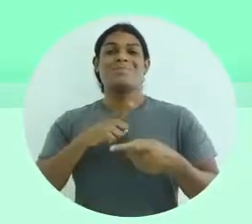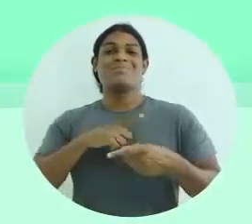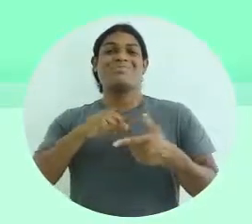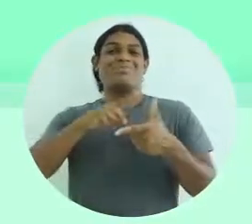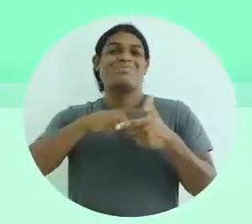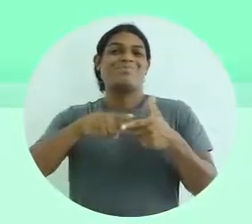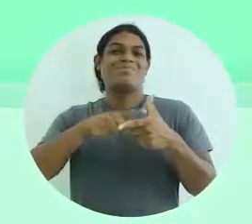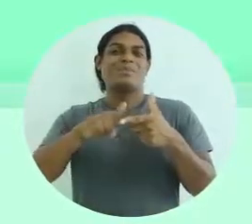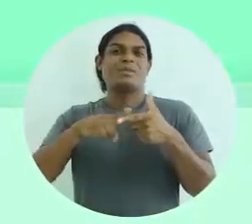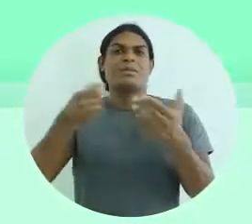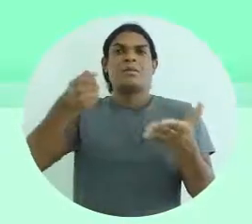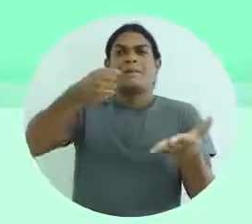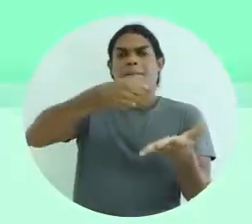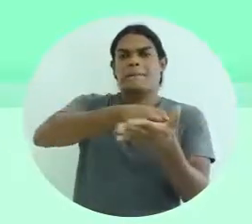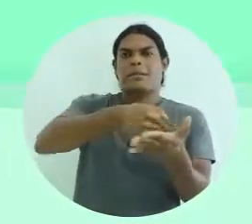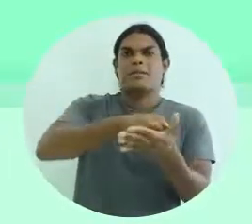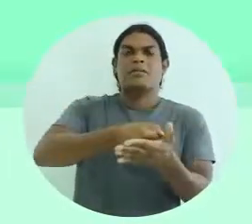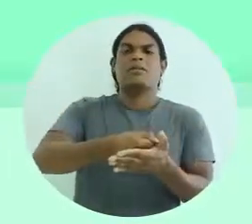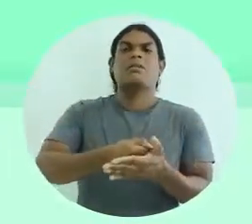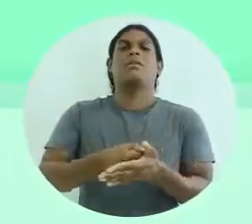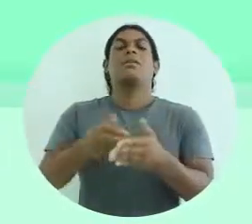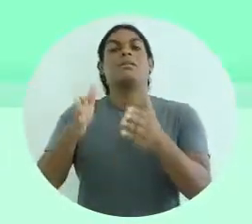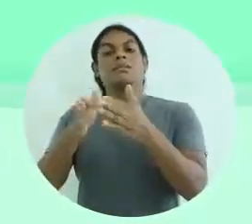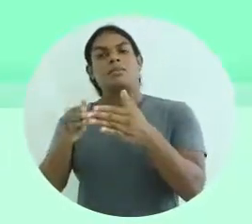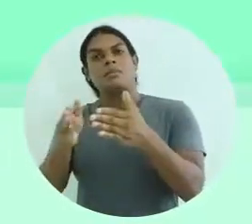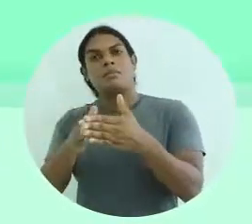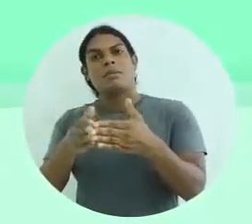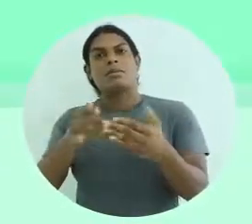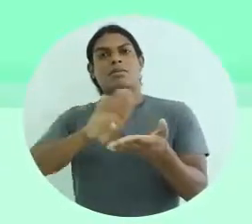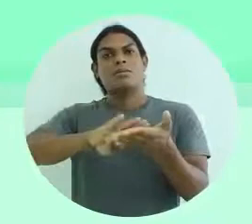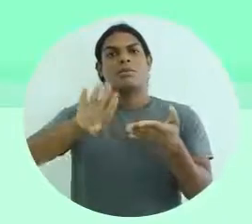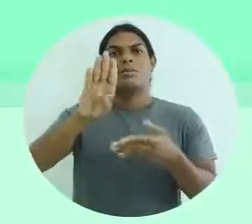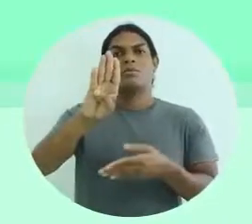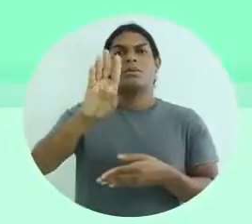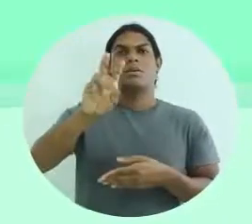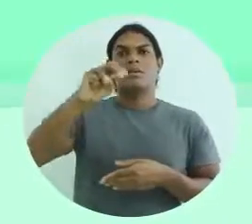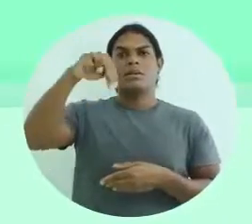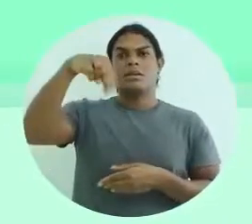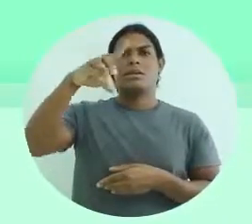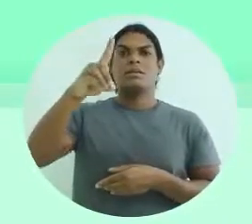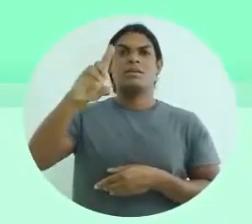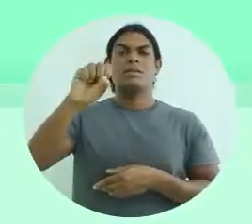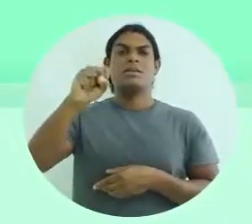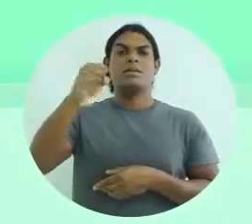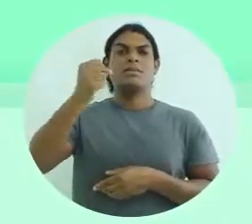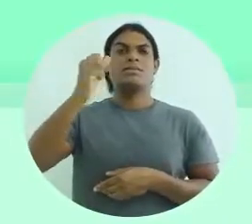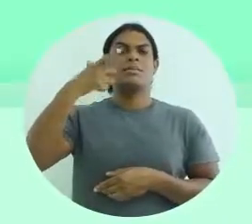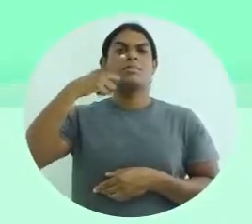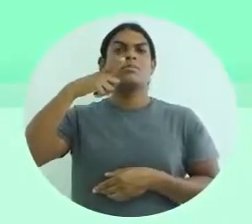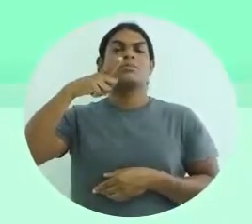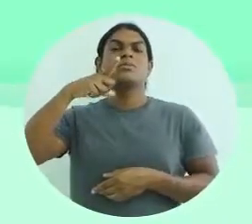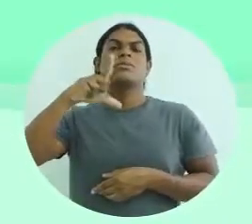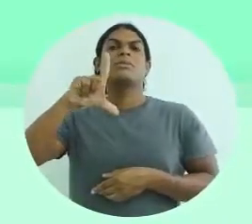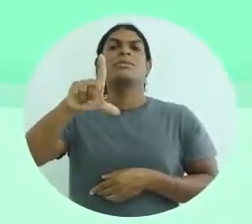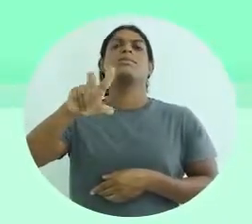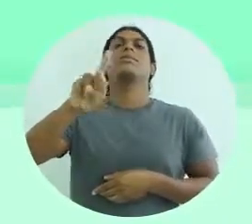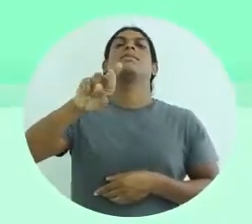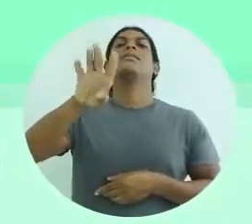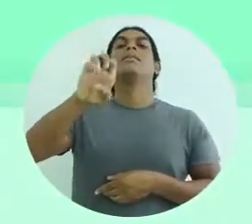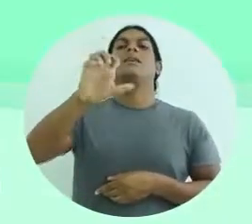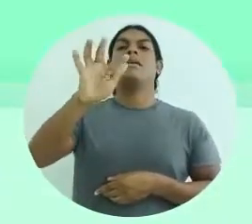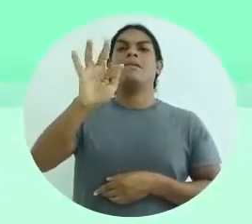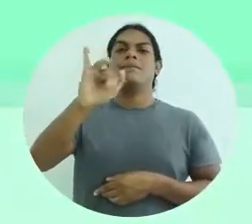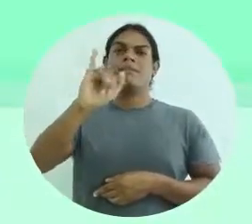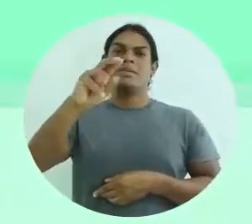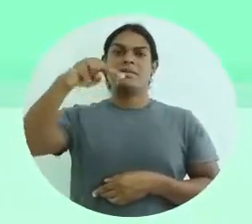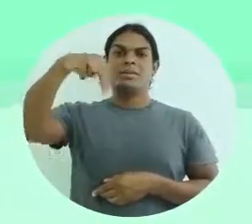Então, ele vai para o BNDES e pede esse financiamento para refinanciar, ou seja, então ele já tem um financiamento e pede